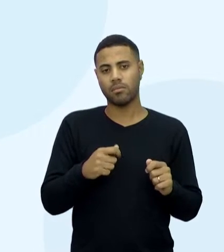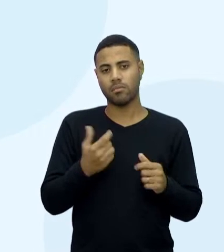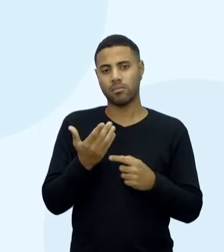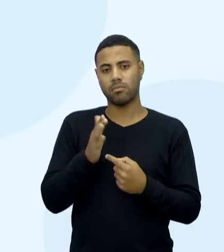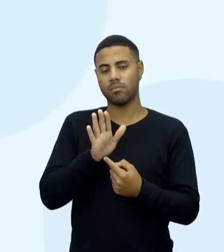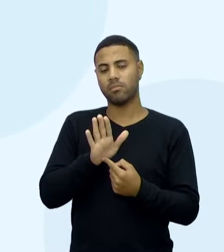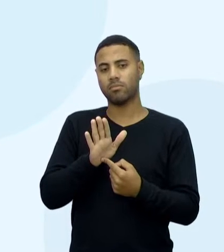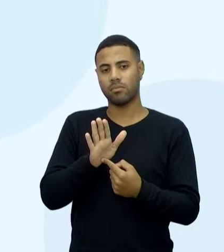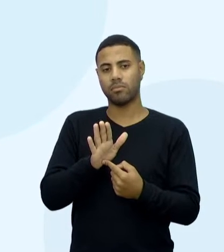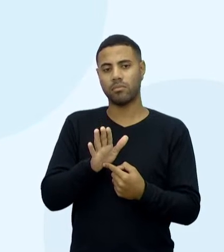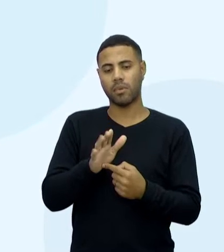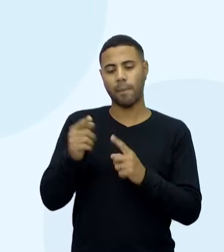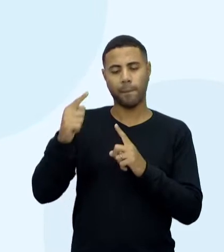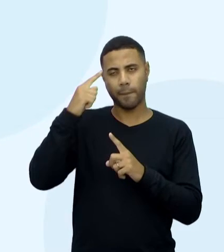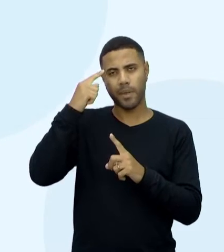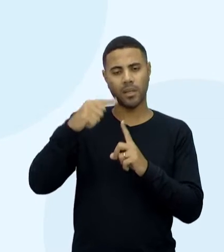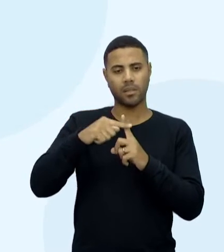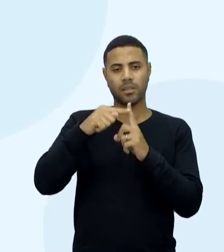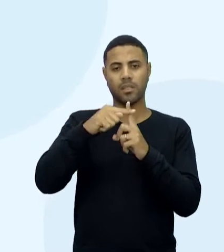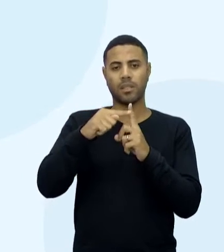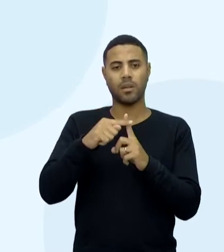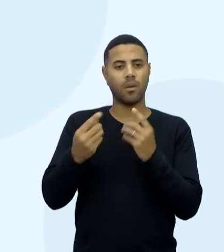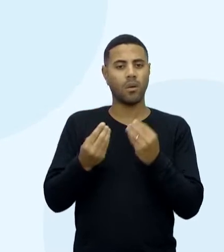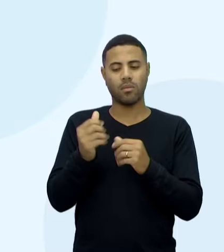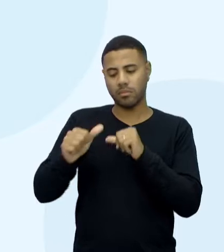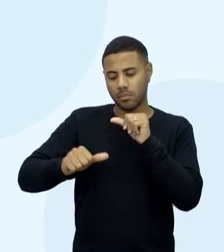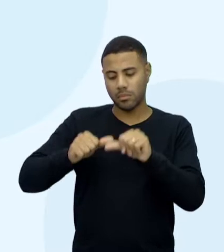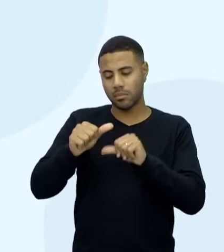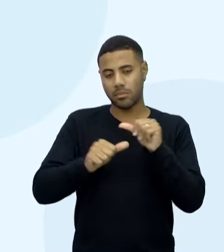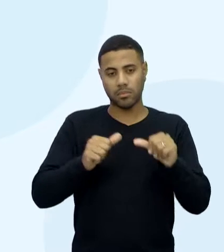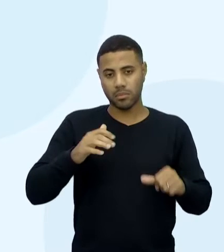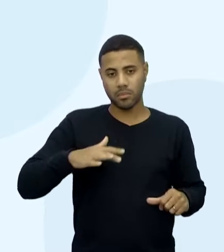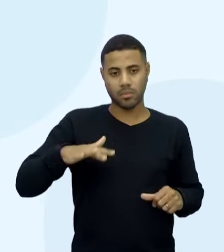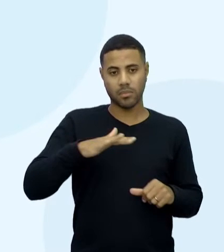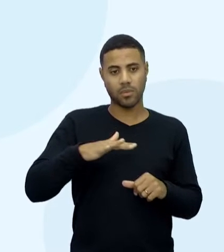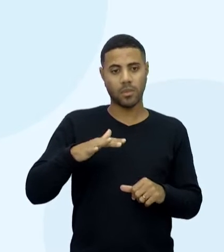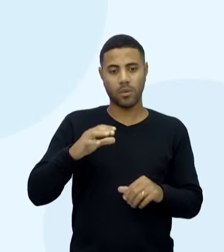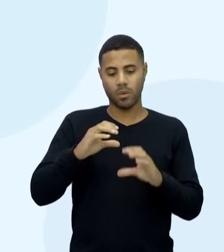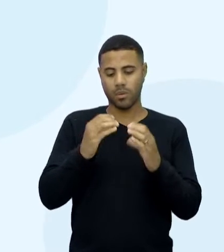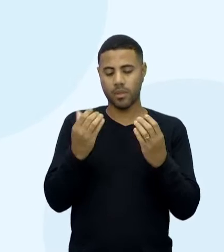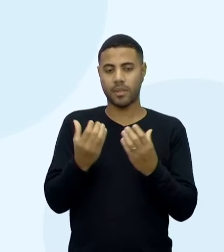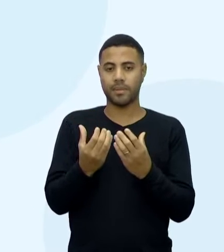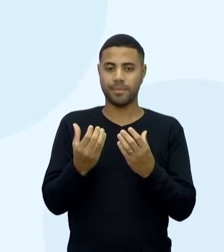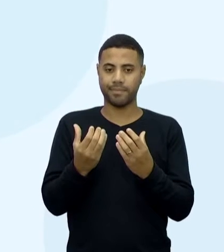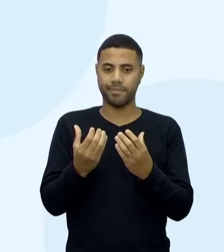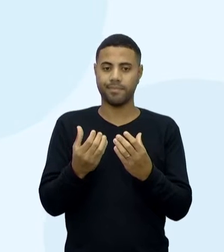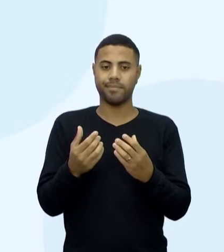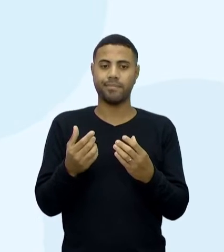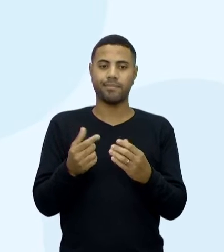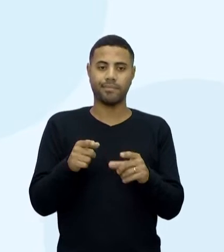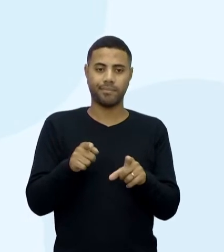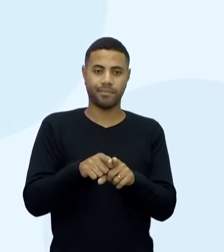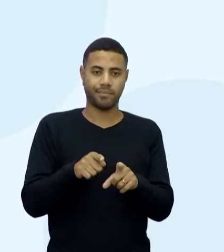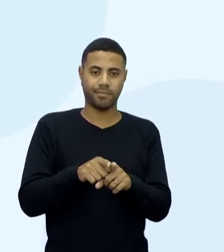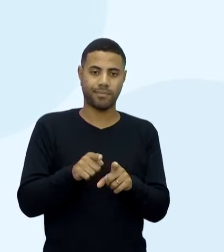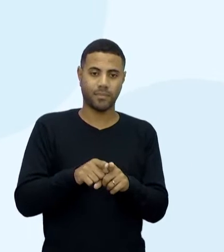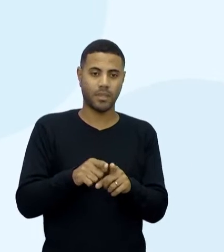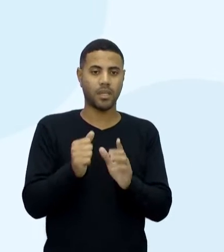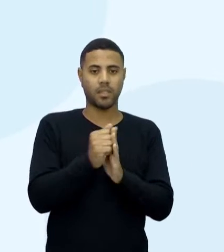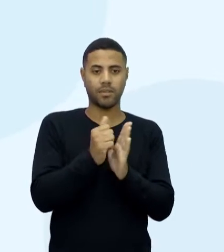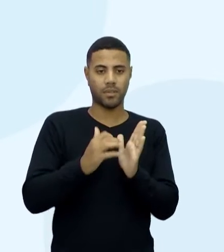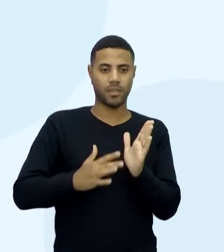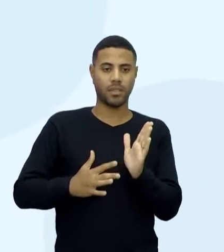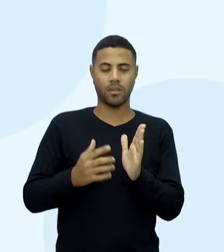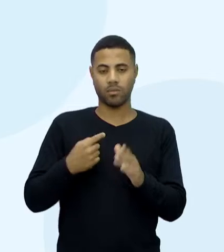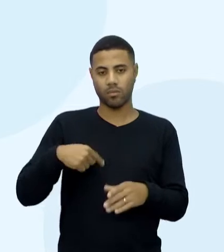a impactar positivamente esse cenário né na nossa comunidade e um pouco Essa foi a atividade